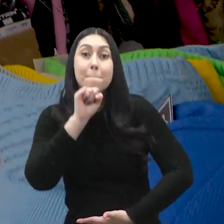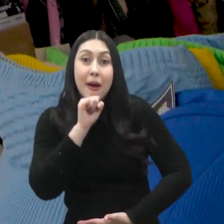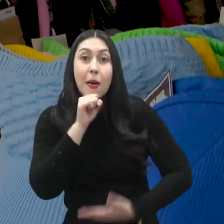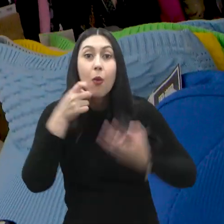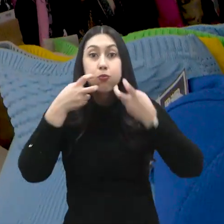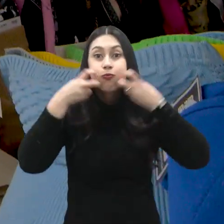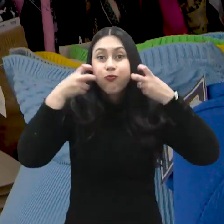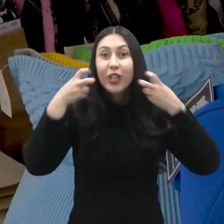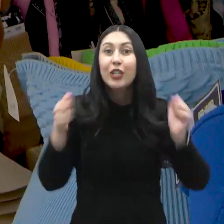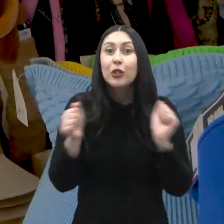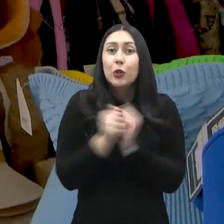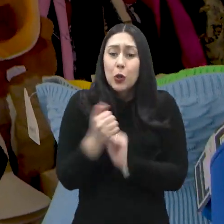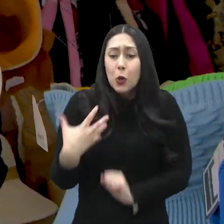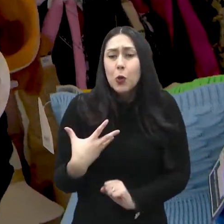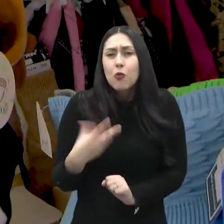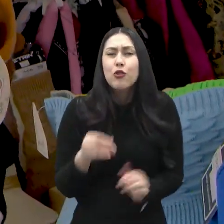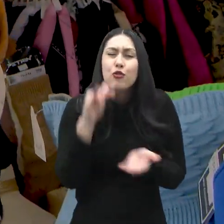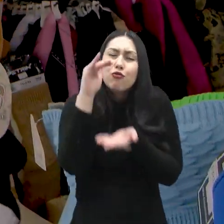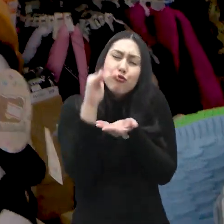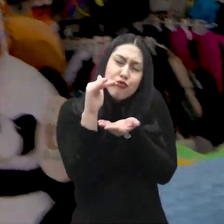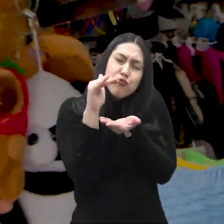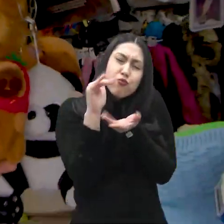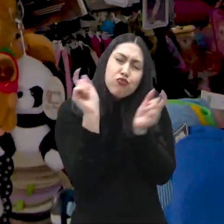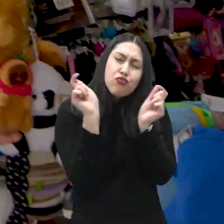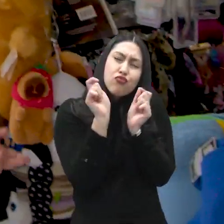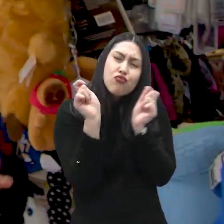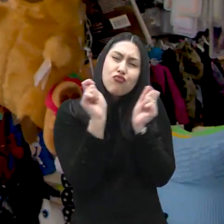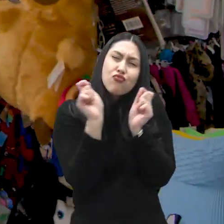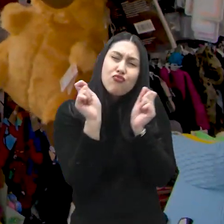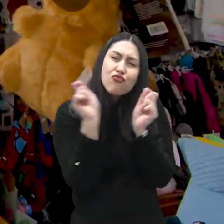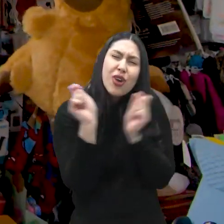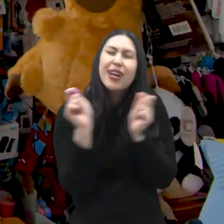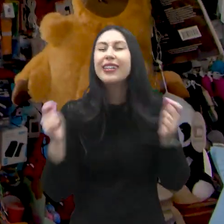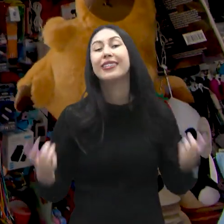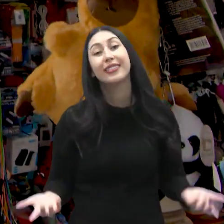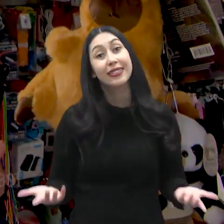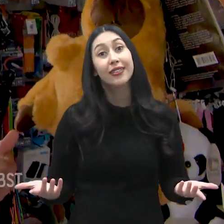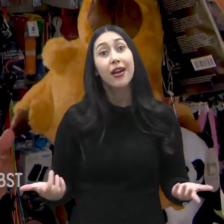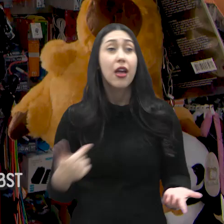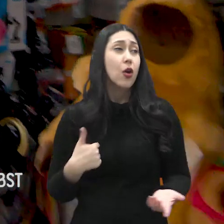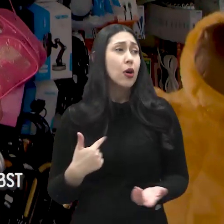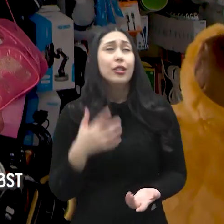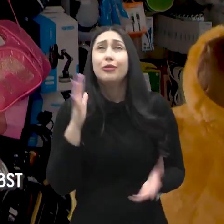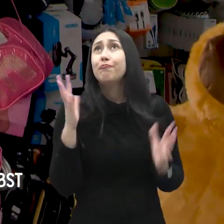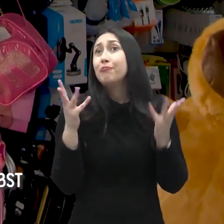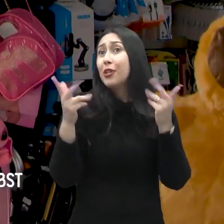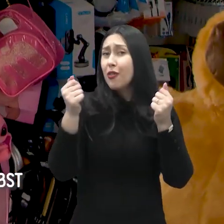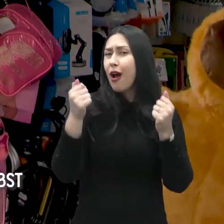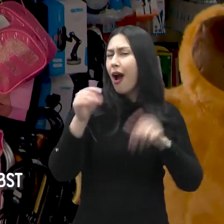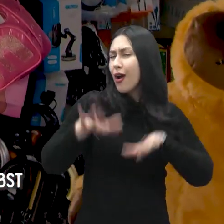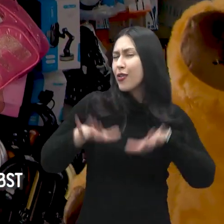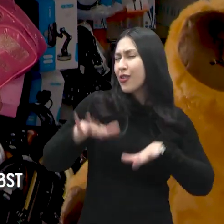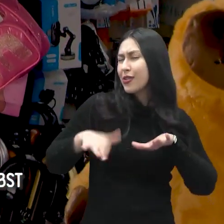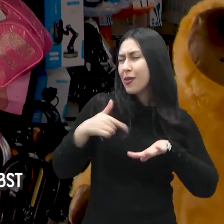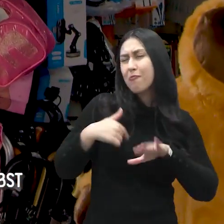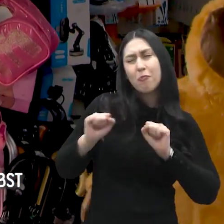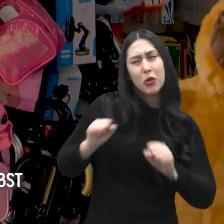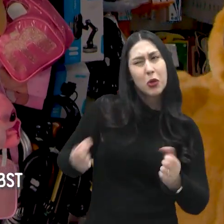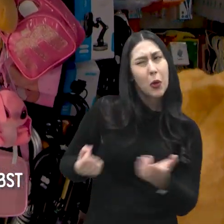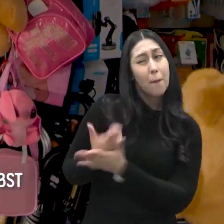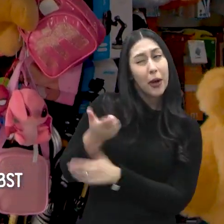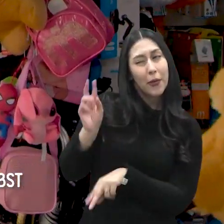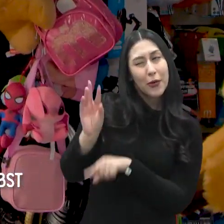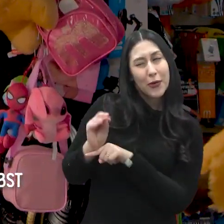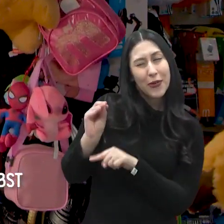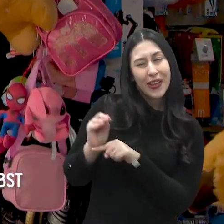seus bebezinhos capivaras, os bebezinhos cibornes da nossa fauna brasileira. Eu achei incrível, talvez até compre e leve para cuidar por um tempo lá